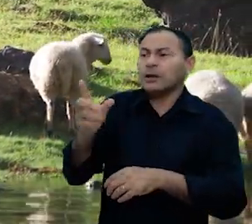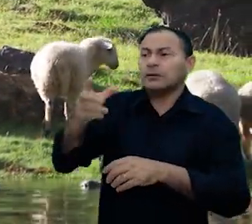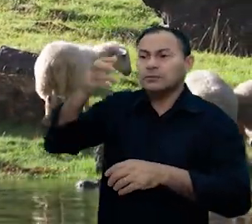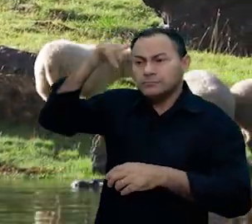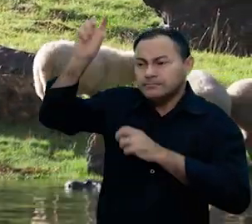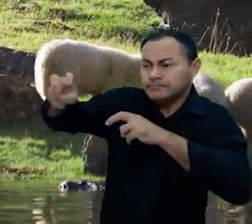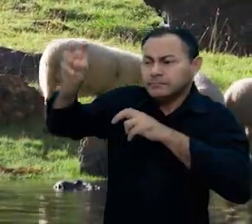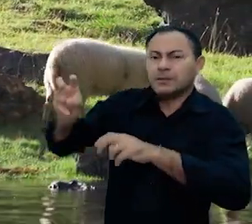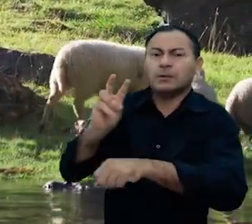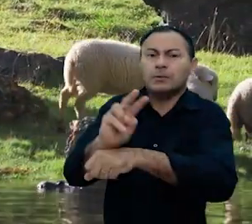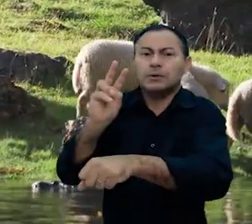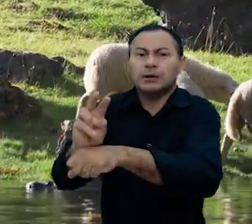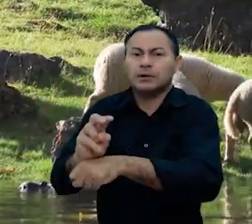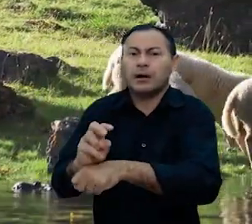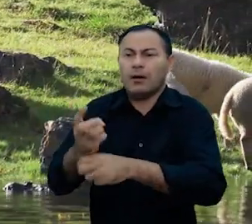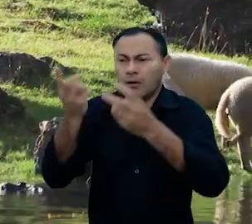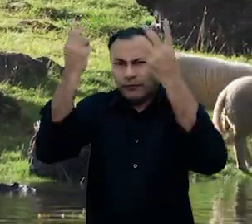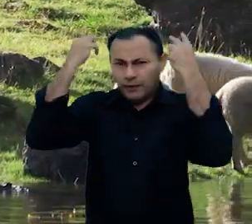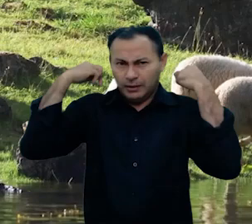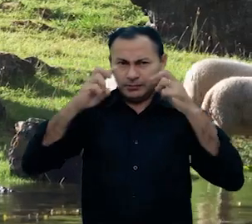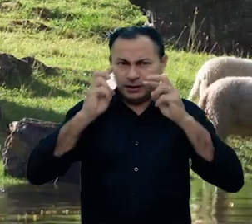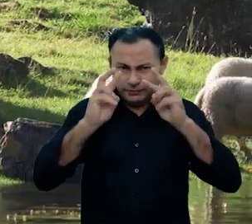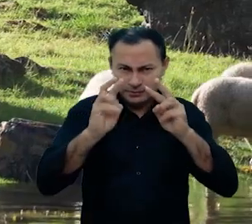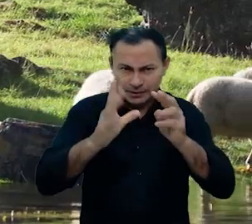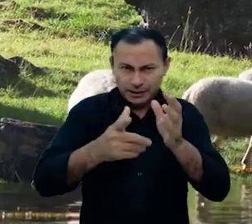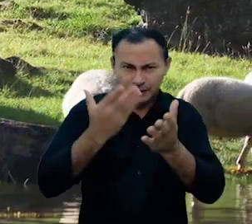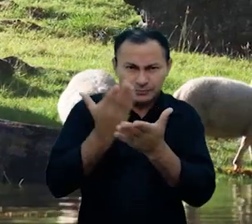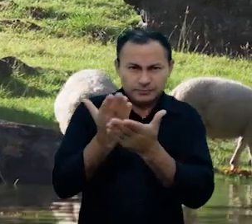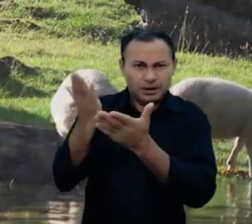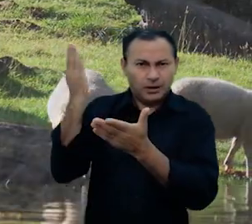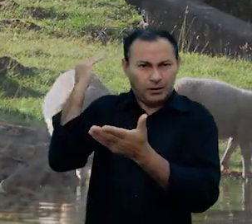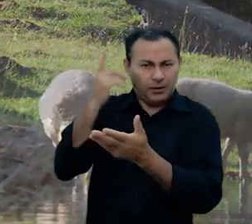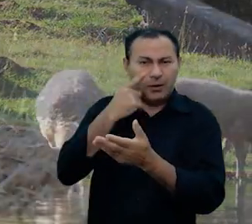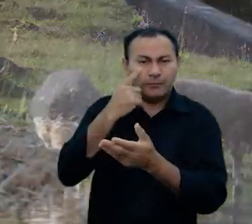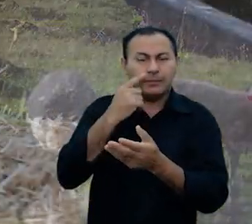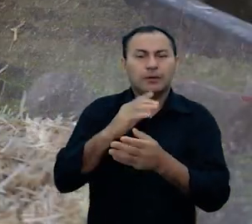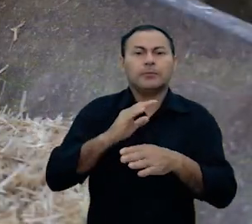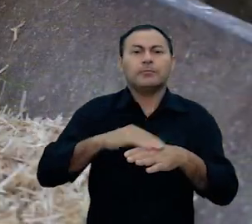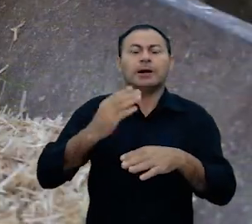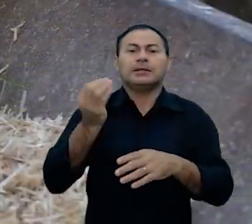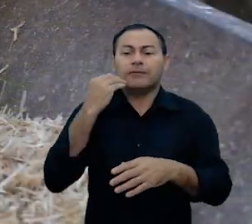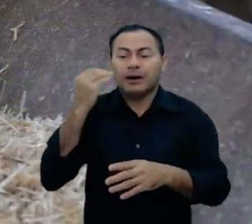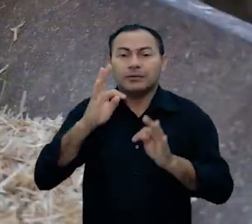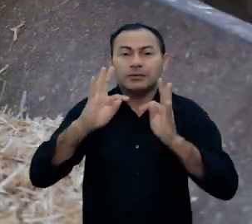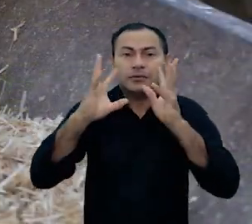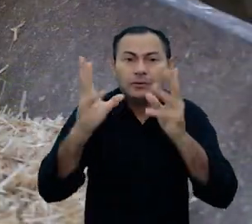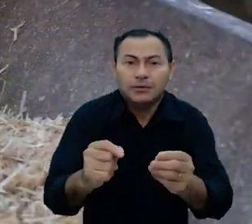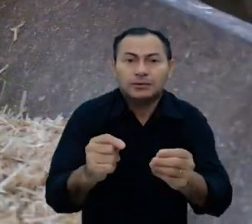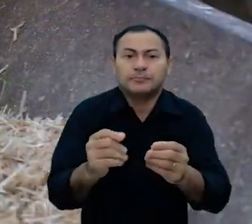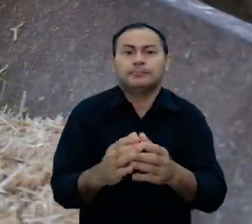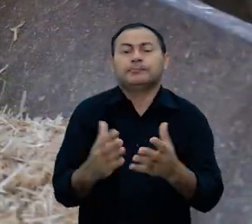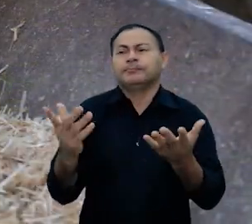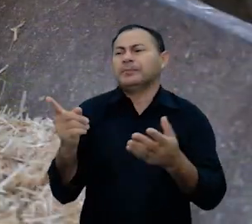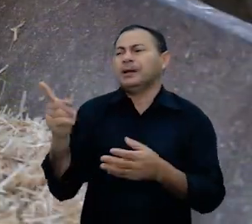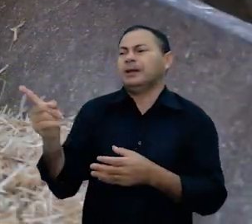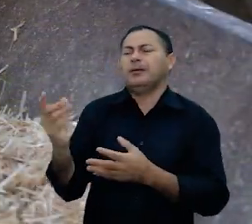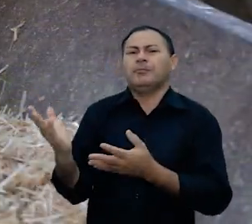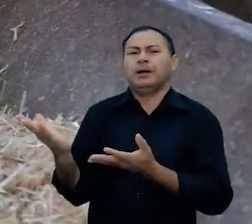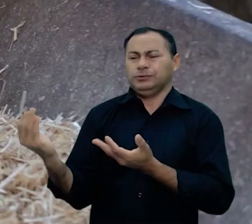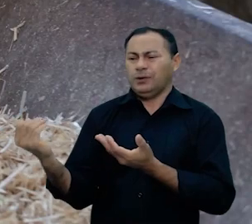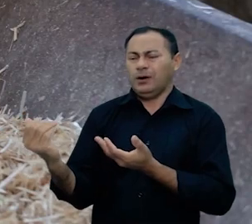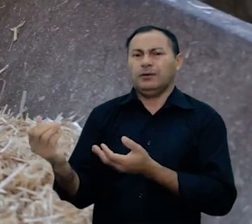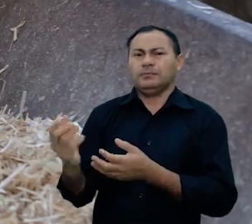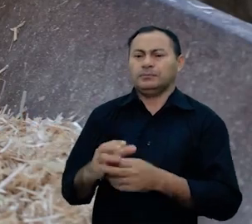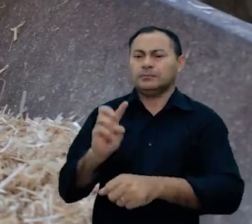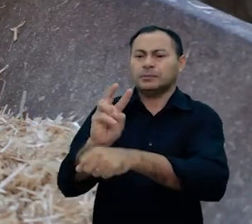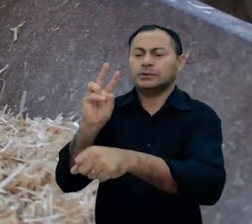das ovelhas. Já não vimos isso antes? Olha que sim, hein? O mais fraco de todos. Ele é o mais jovem,